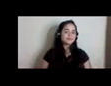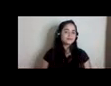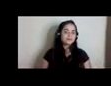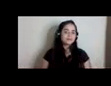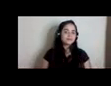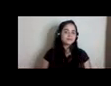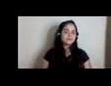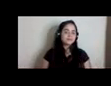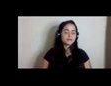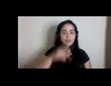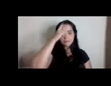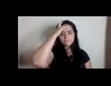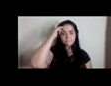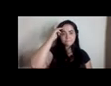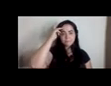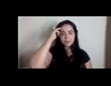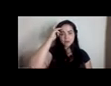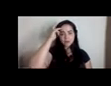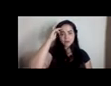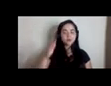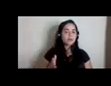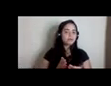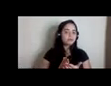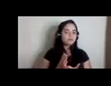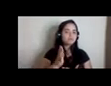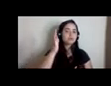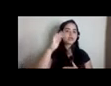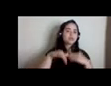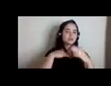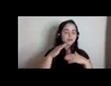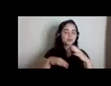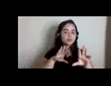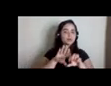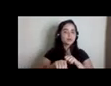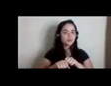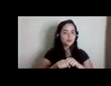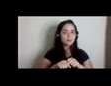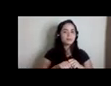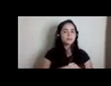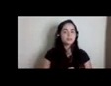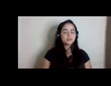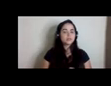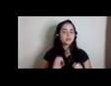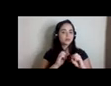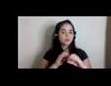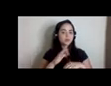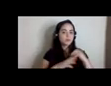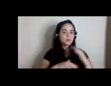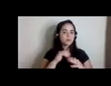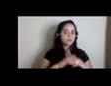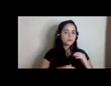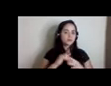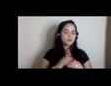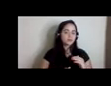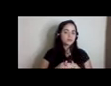O sujeito que, né, que passa pelo processo de formação da educação profissional, ele